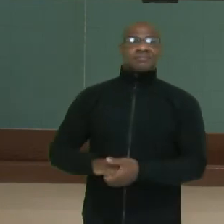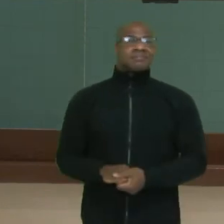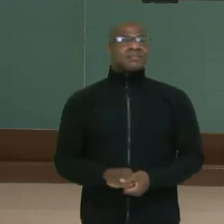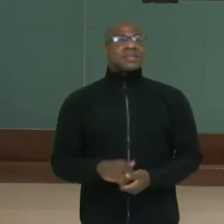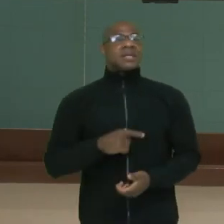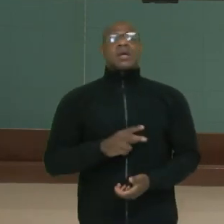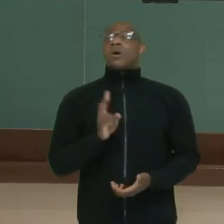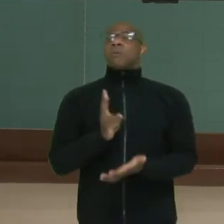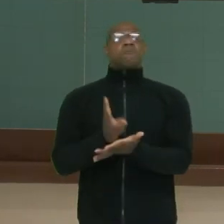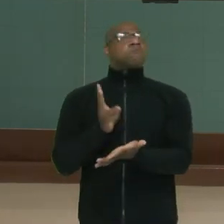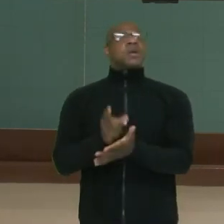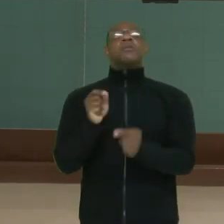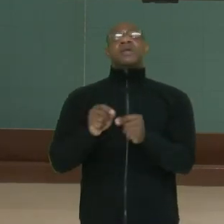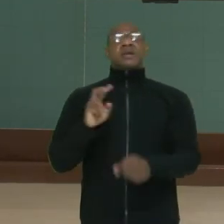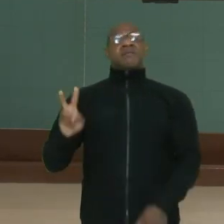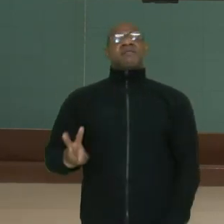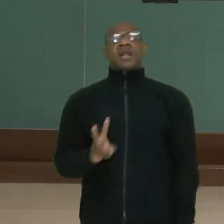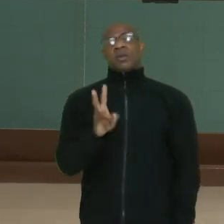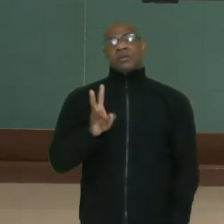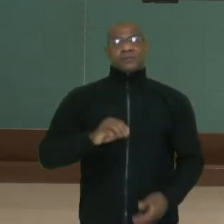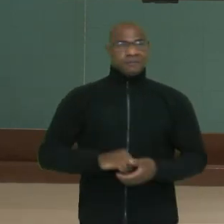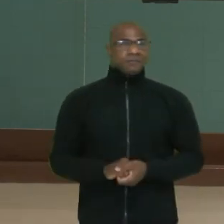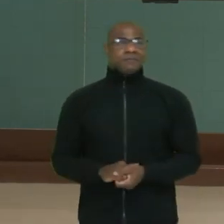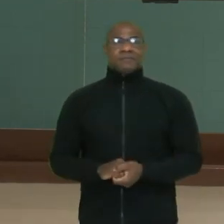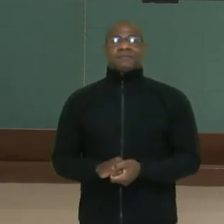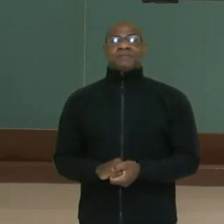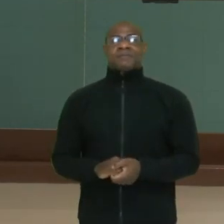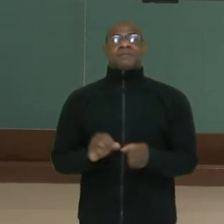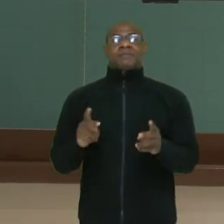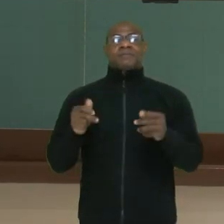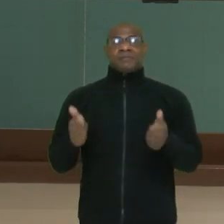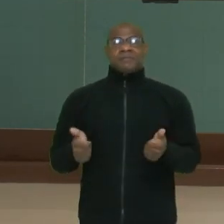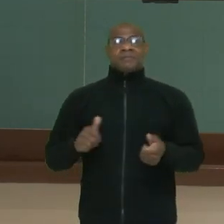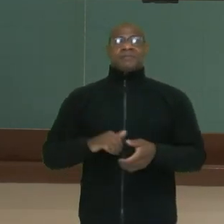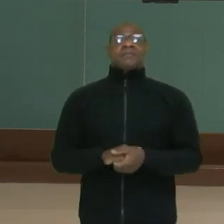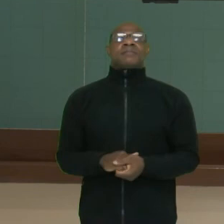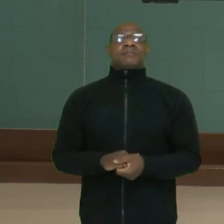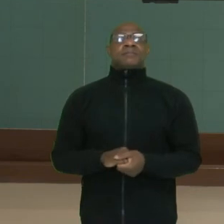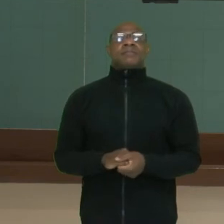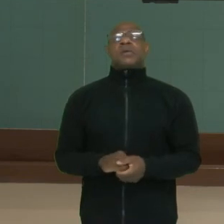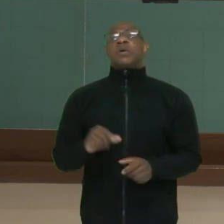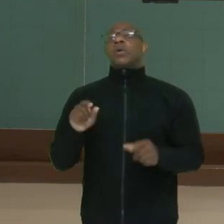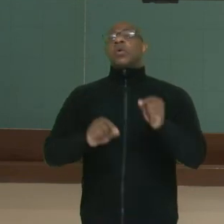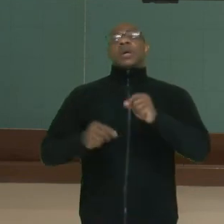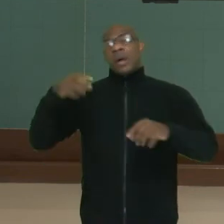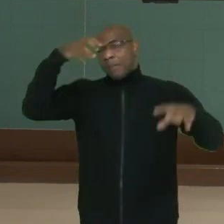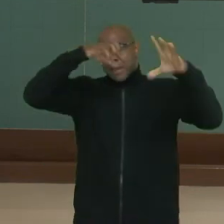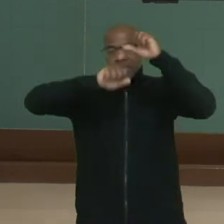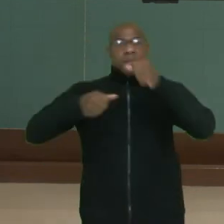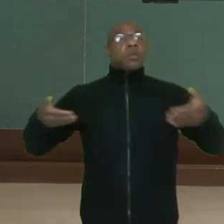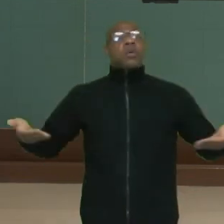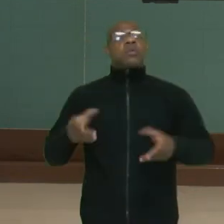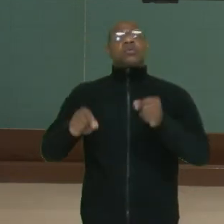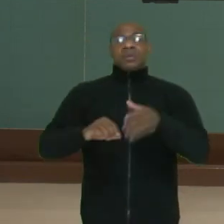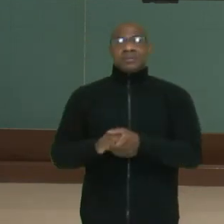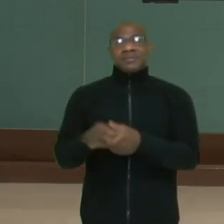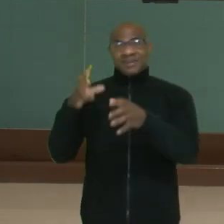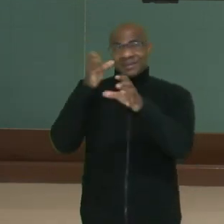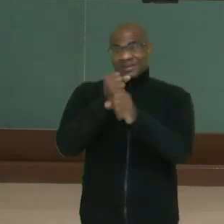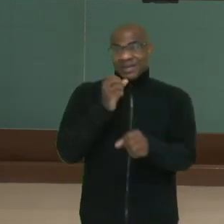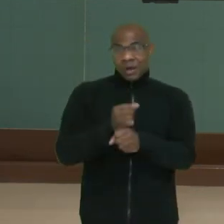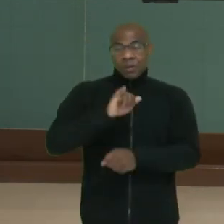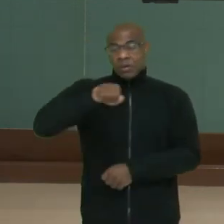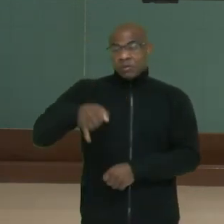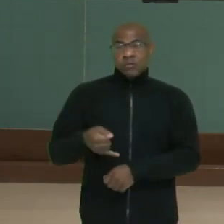mesmos valores. Ok? Beleza! O que vimos nesta aula? Cálculo de juros